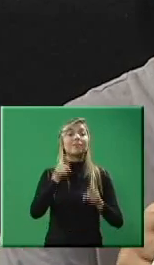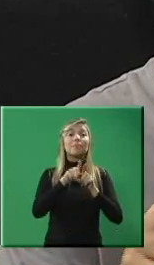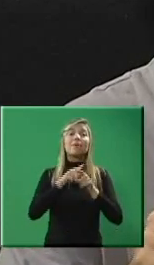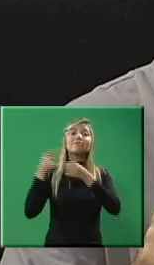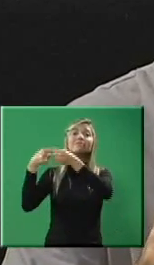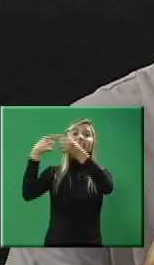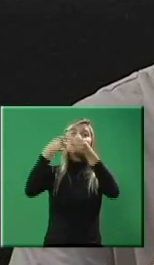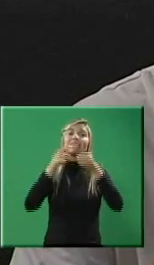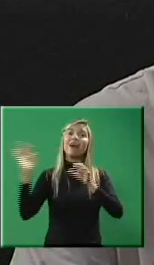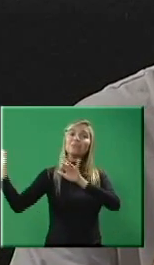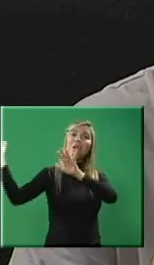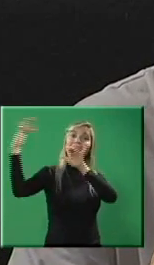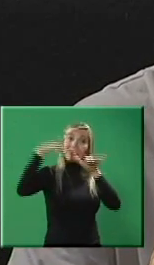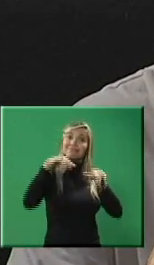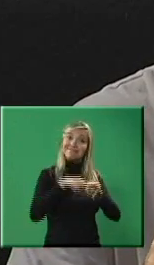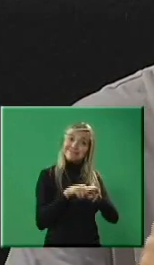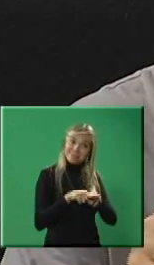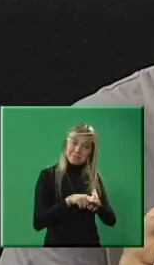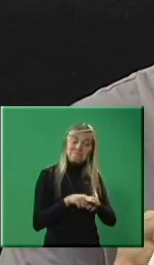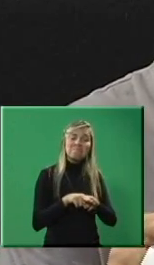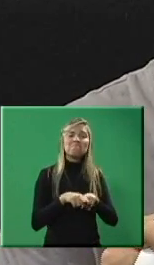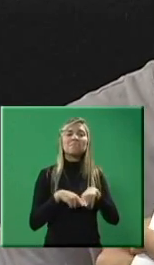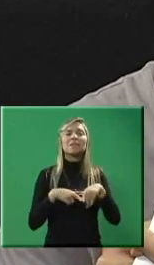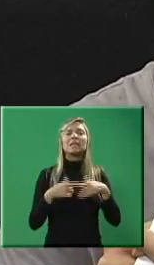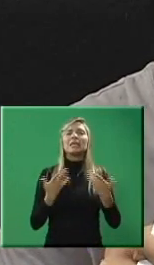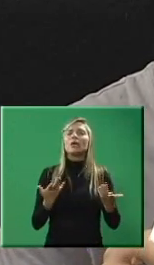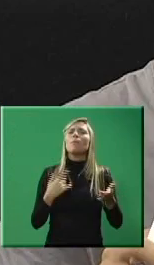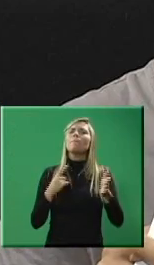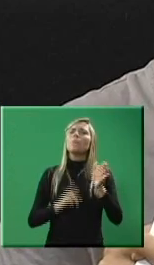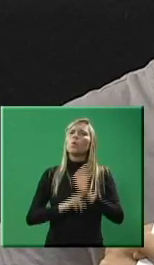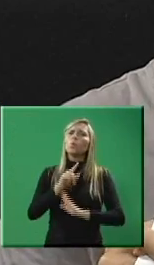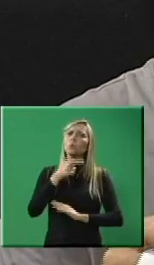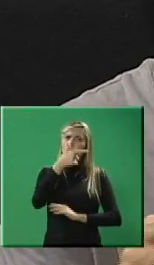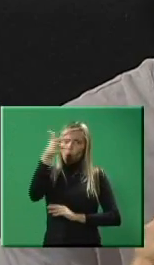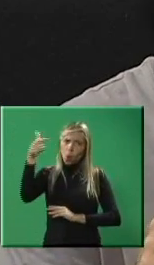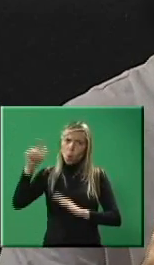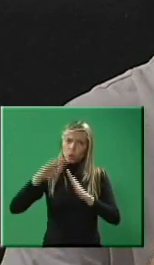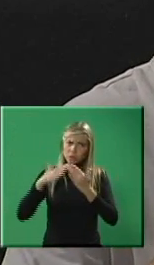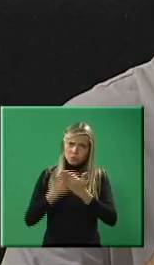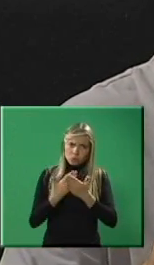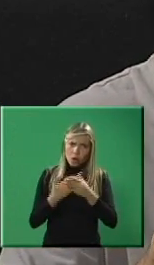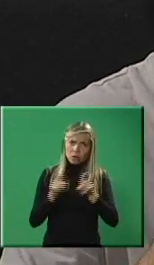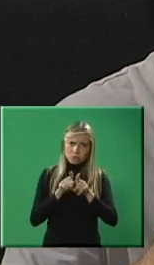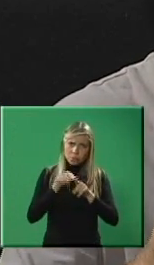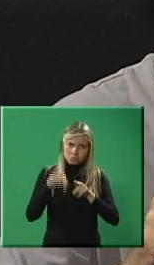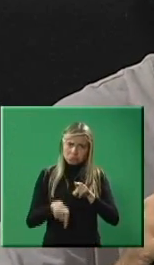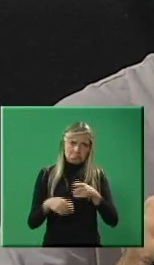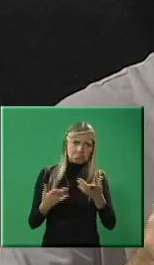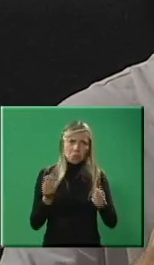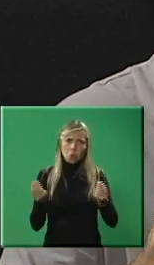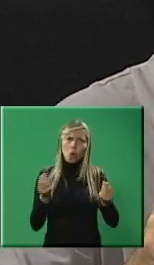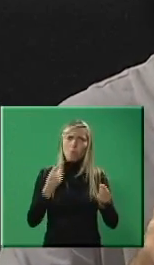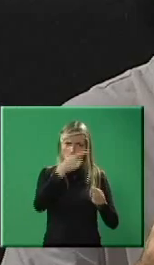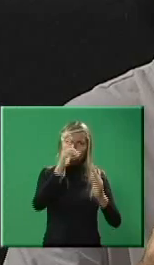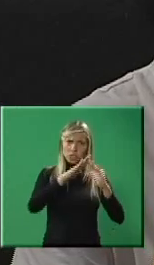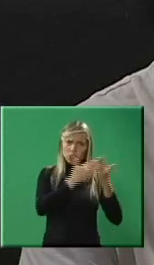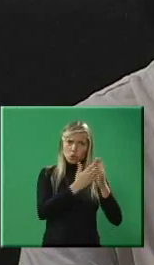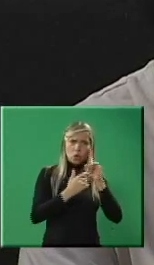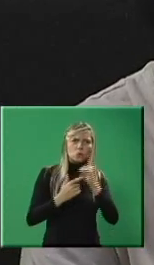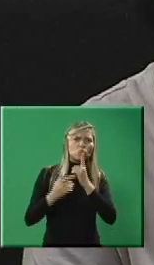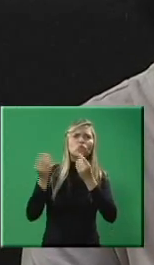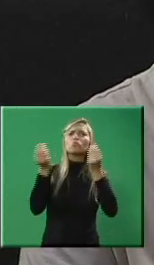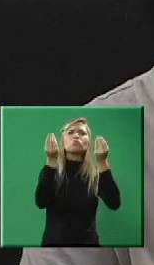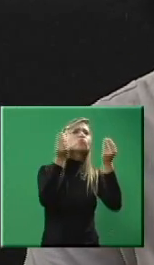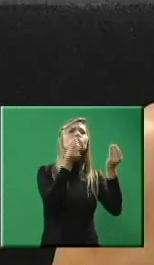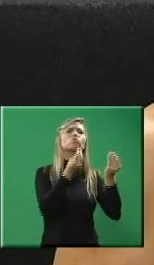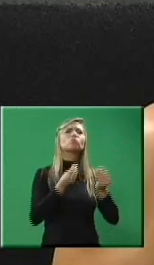a região, uma região grande aqui do Centro-Oeste. Existem outras escolas? Como é que está essa percepção aqui